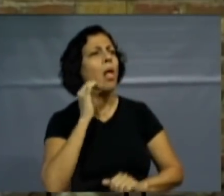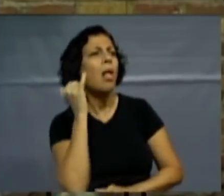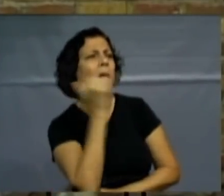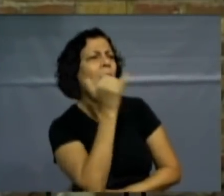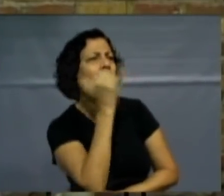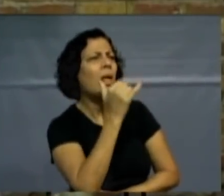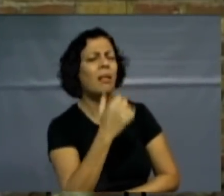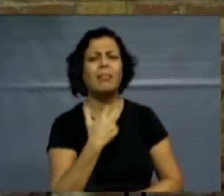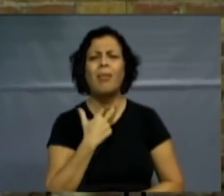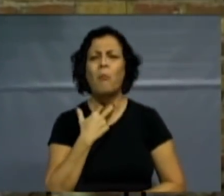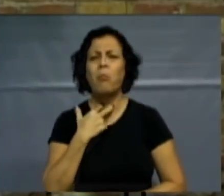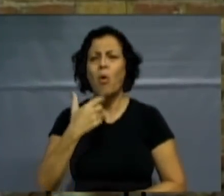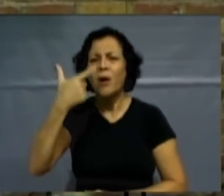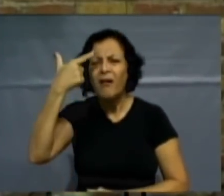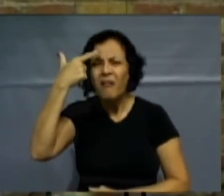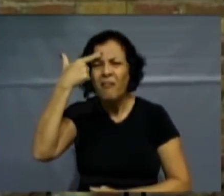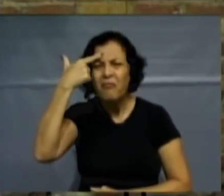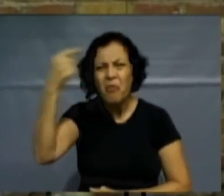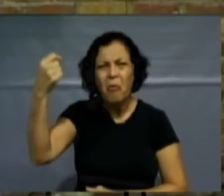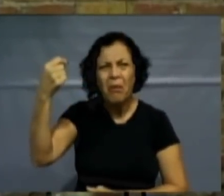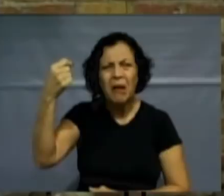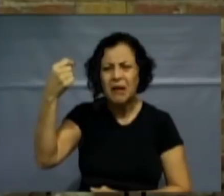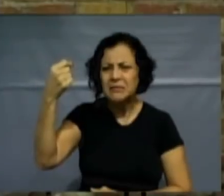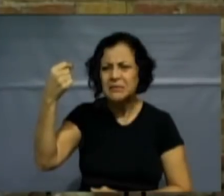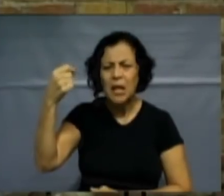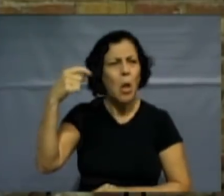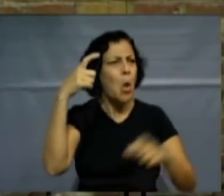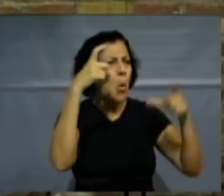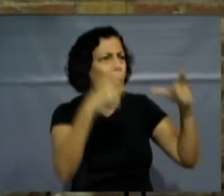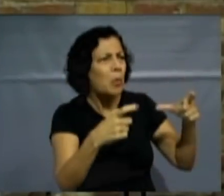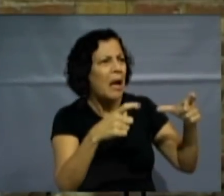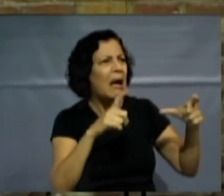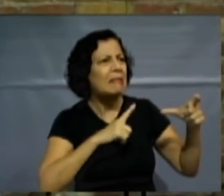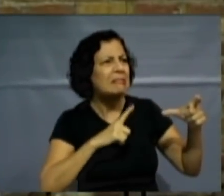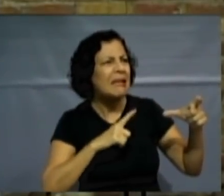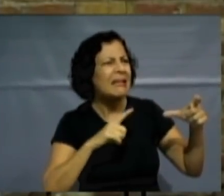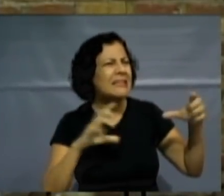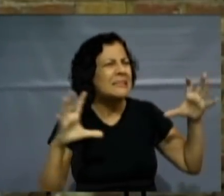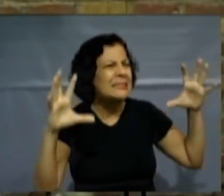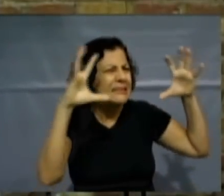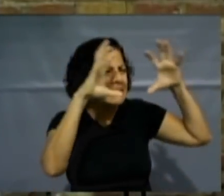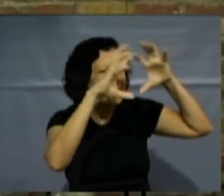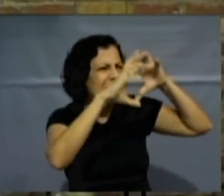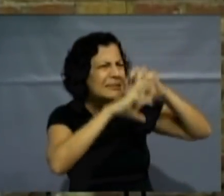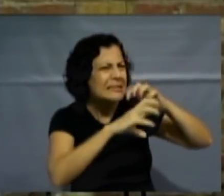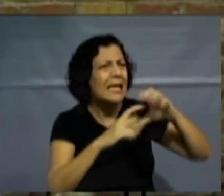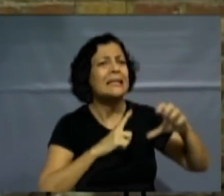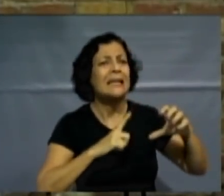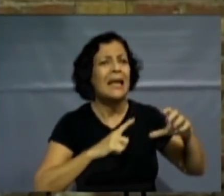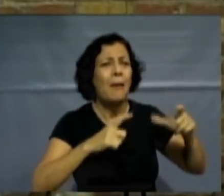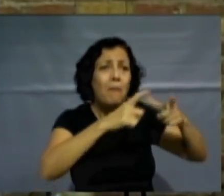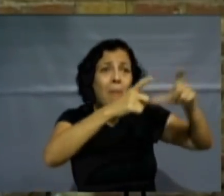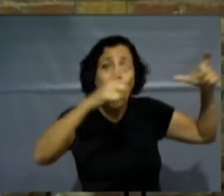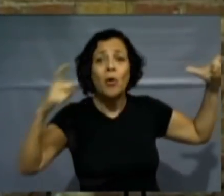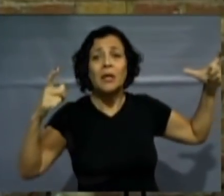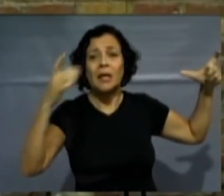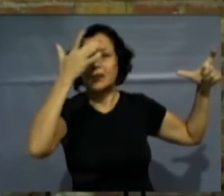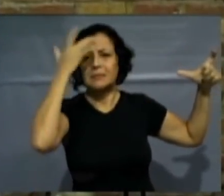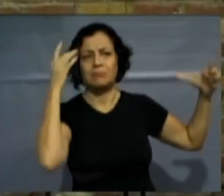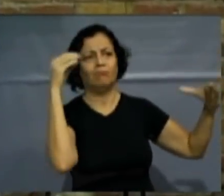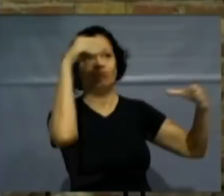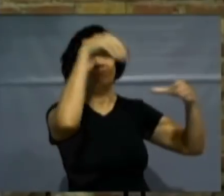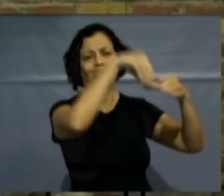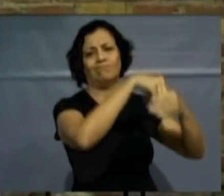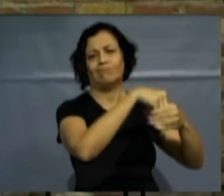não acomodação com as trevas, em que se compraz a maioria das criaturas. Não se engane o